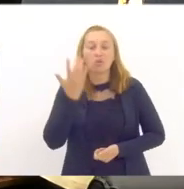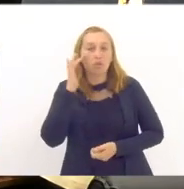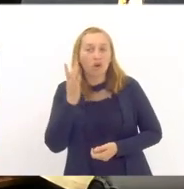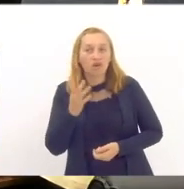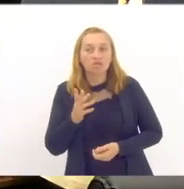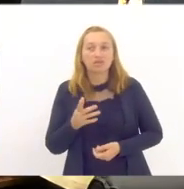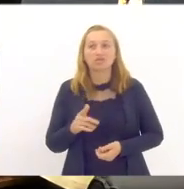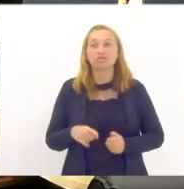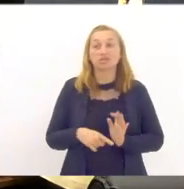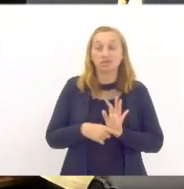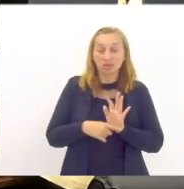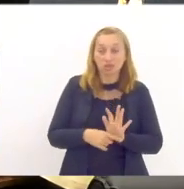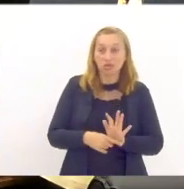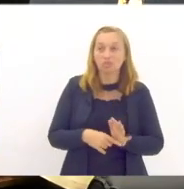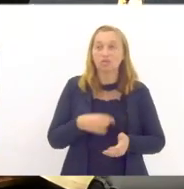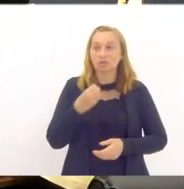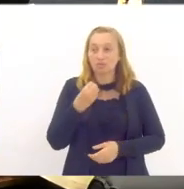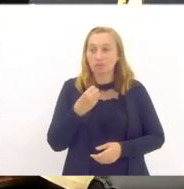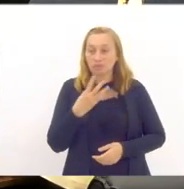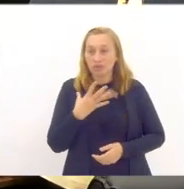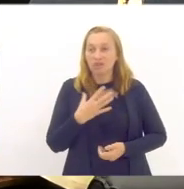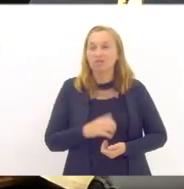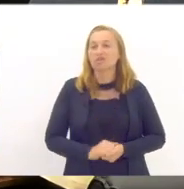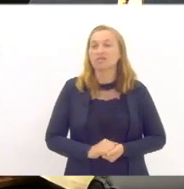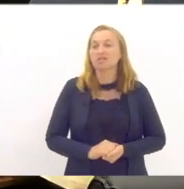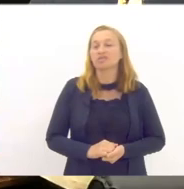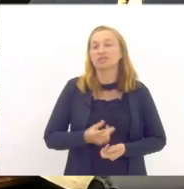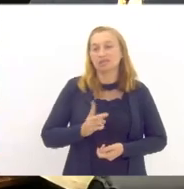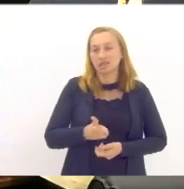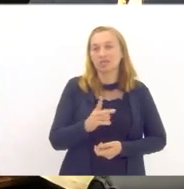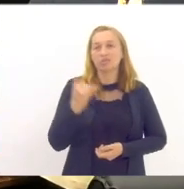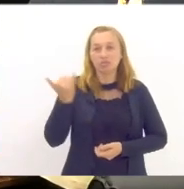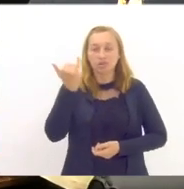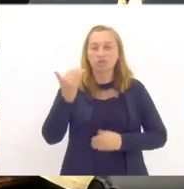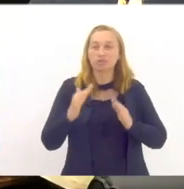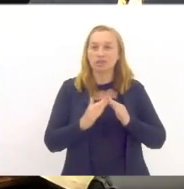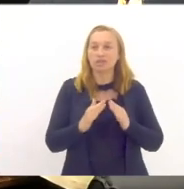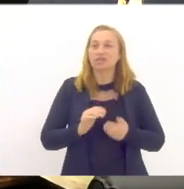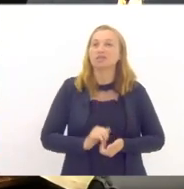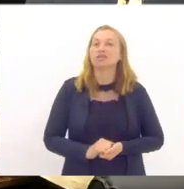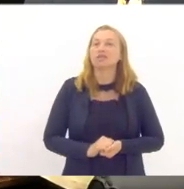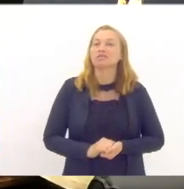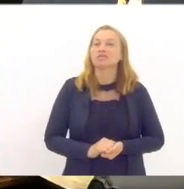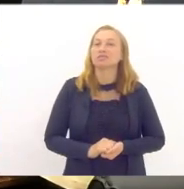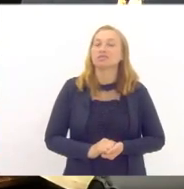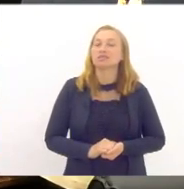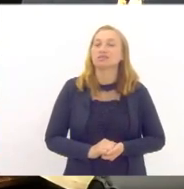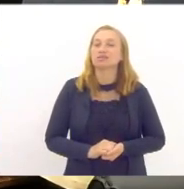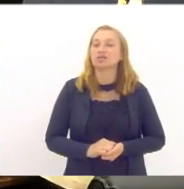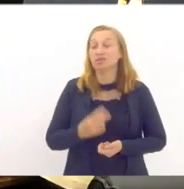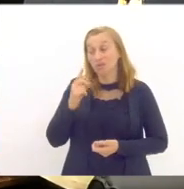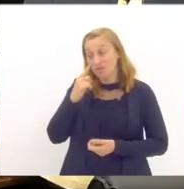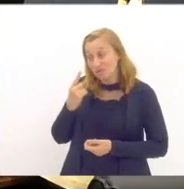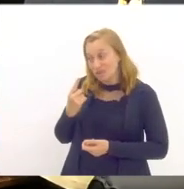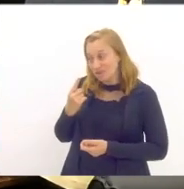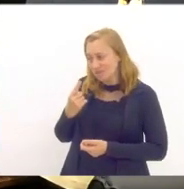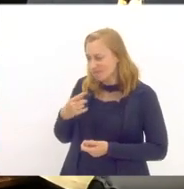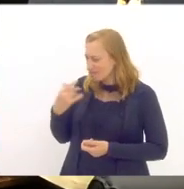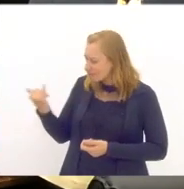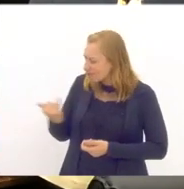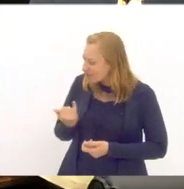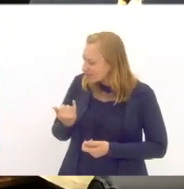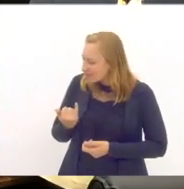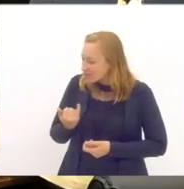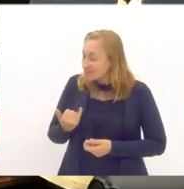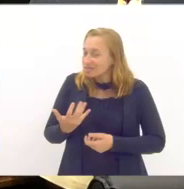uma contribuição, dá uma contribuição sempre muito importante para essa casa, e ouvi-lo realmente me